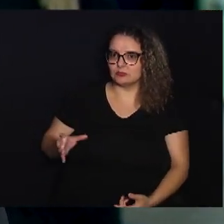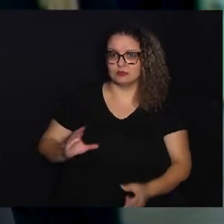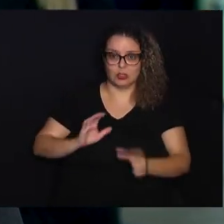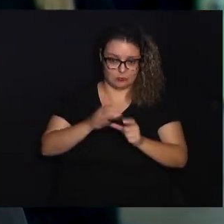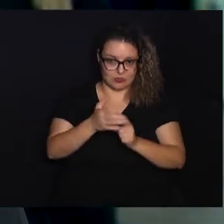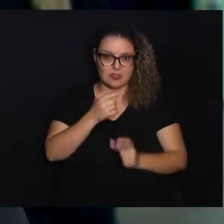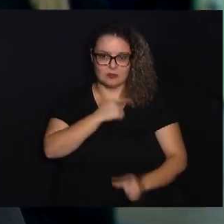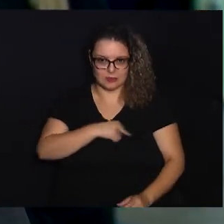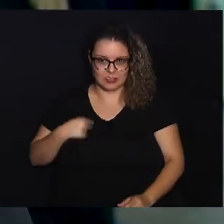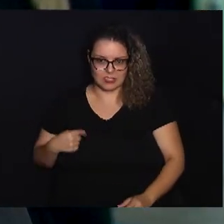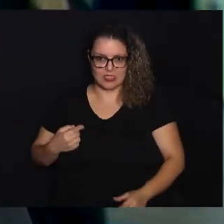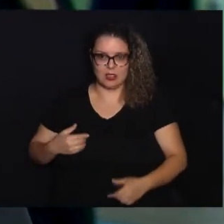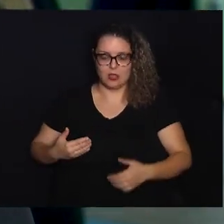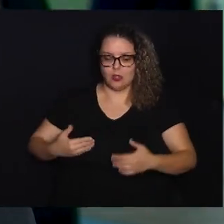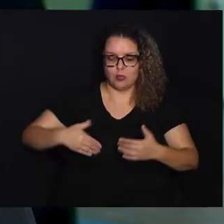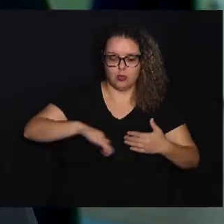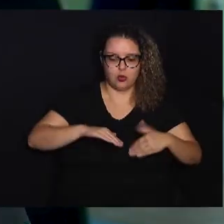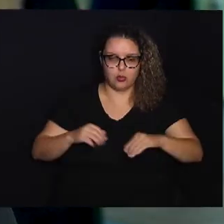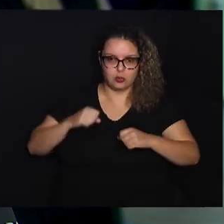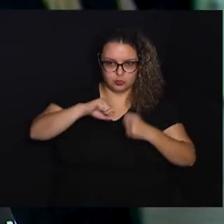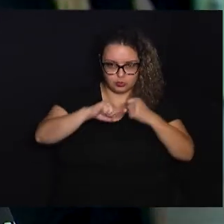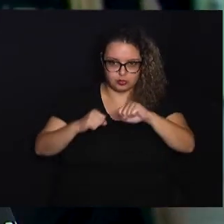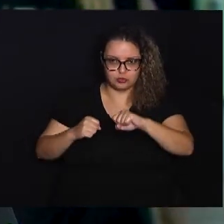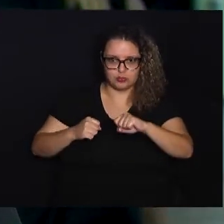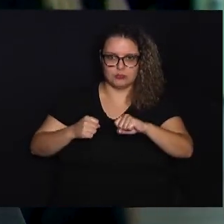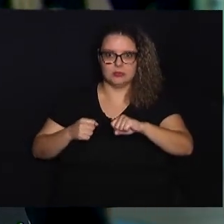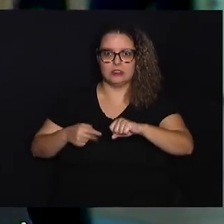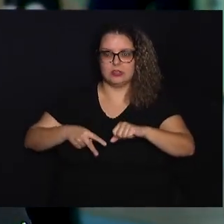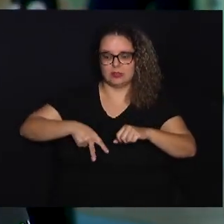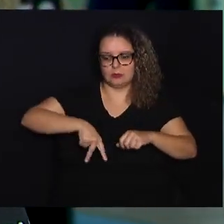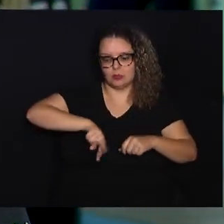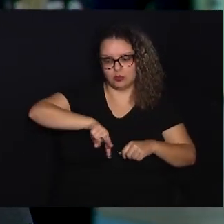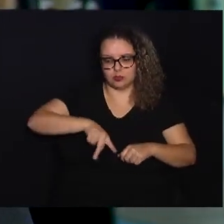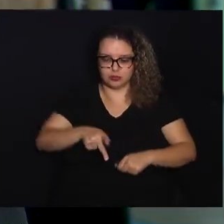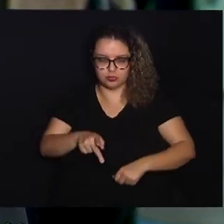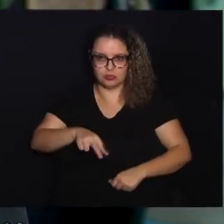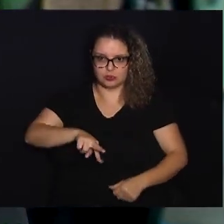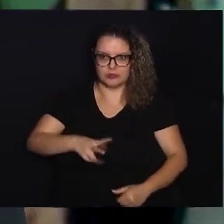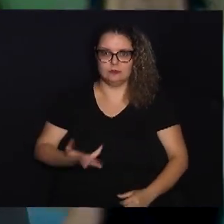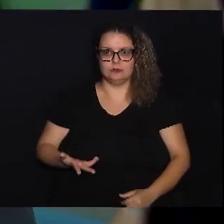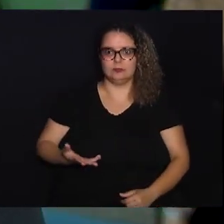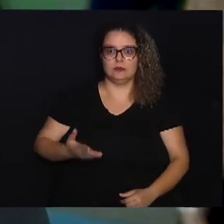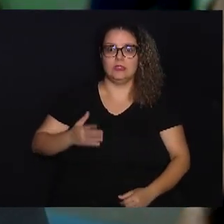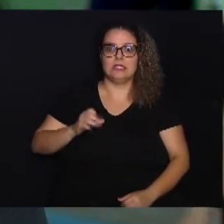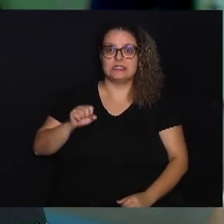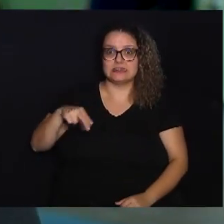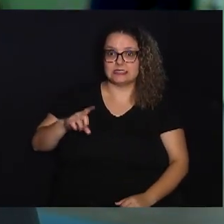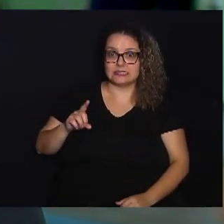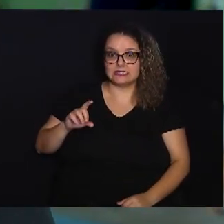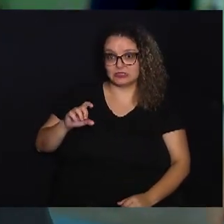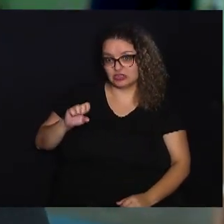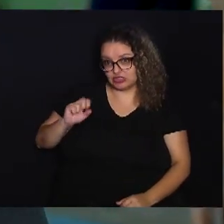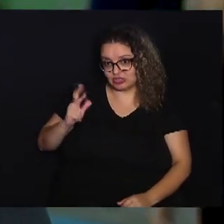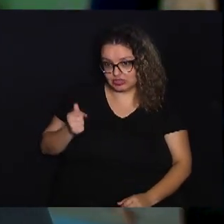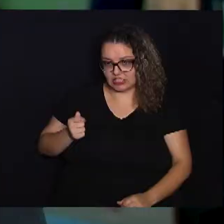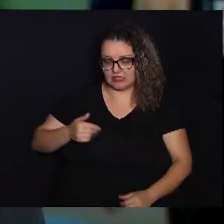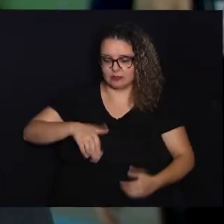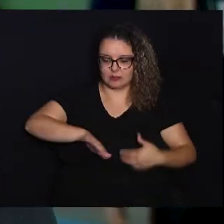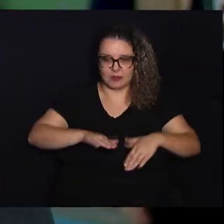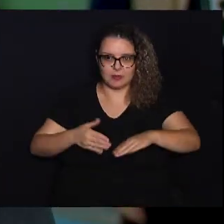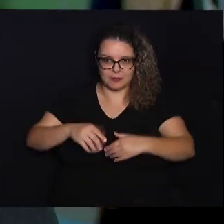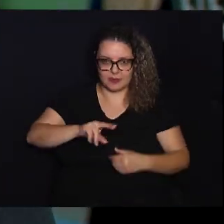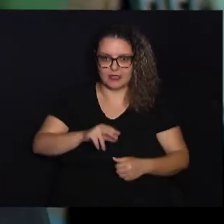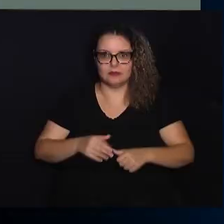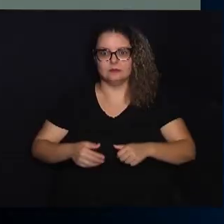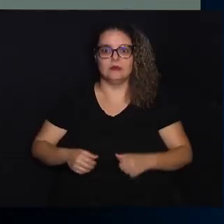Sanshou toida, atacar e bater com as mãos e pernas. Tá? Sanshou, o pé da letra é atacar com as mãos.